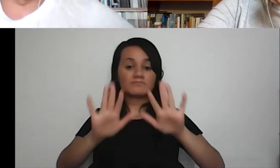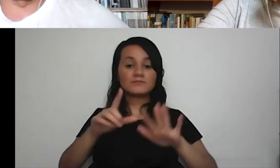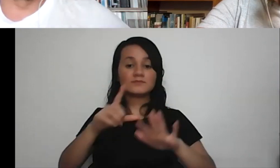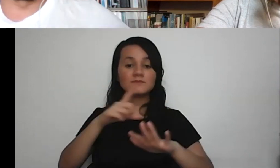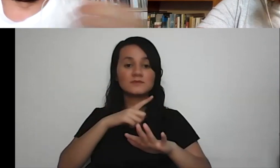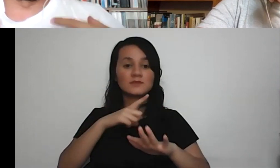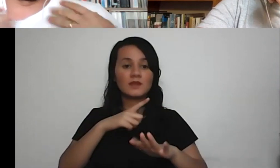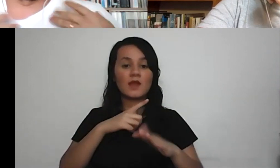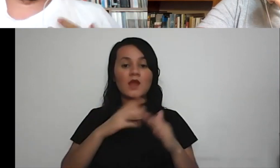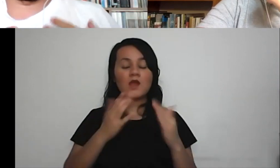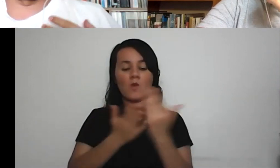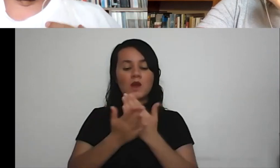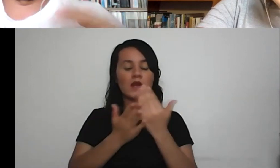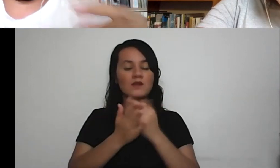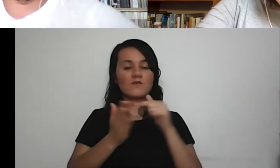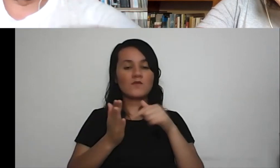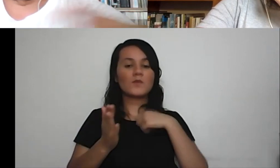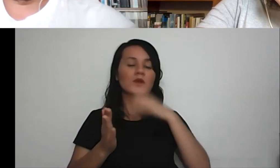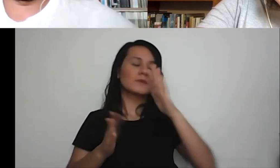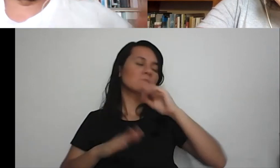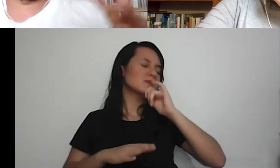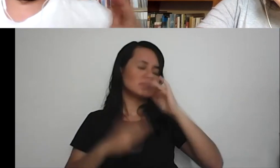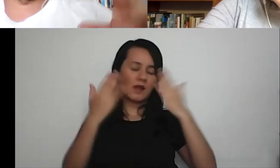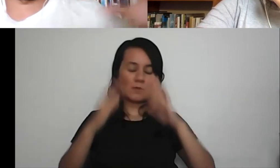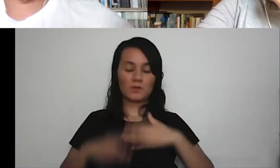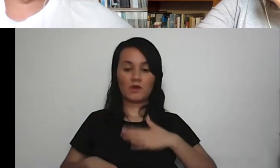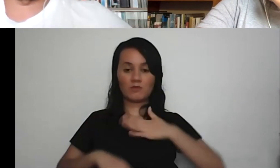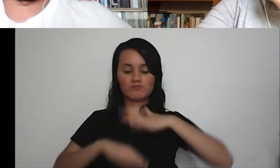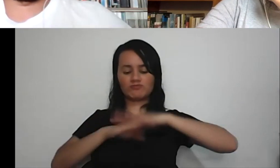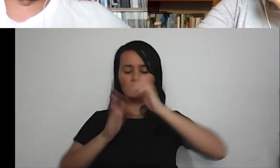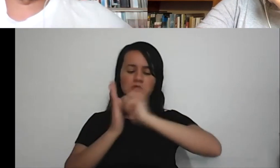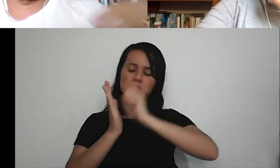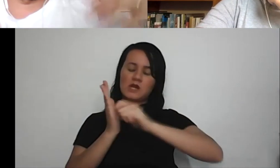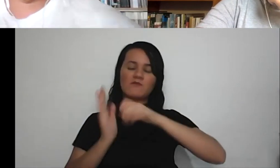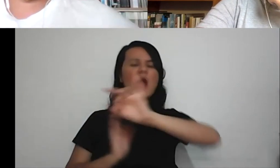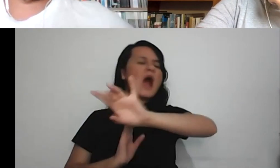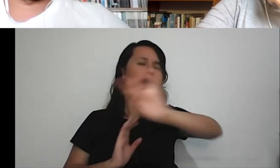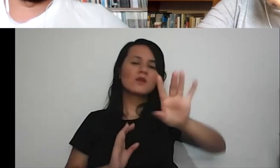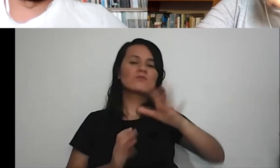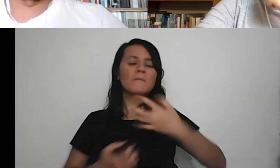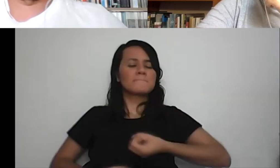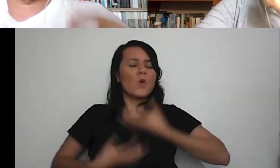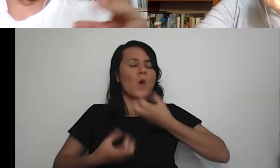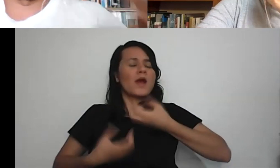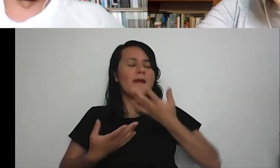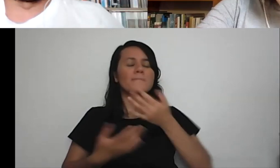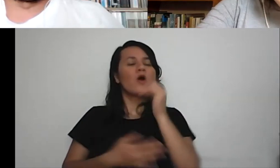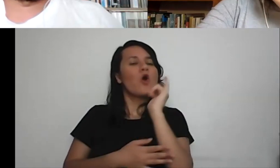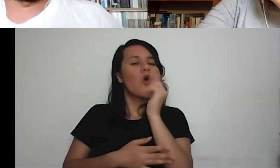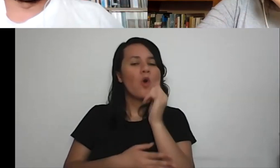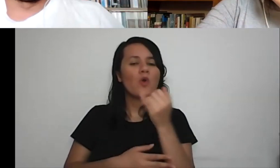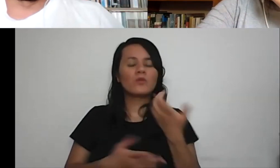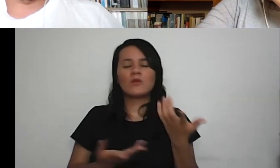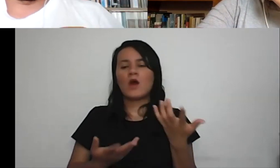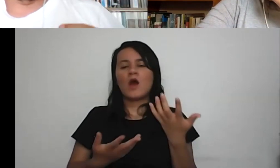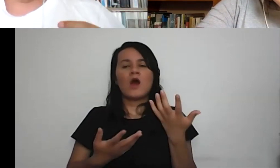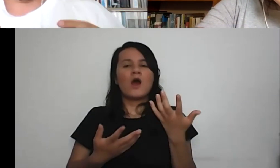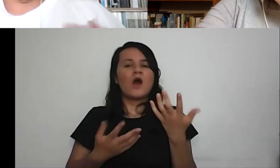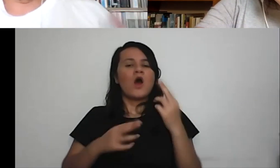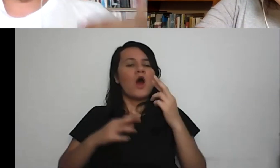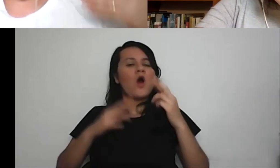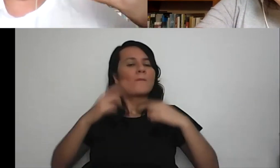até o livro, digamos, eu escrevo, cada um aqui escreve lá seus poemas, escreve contos, tem um romance,